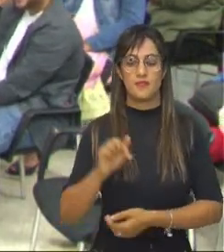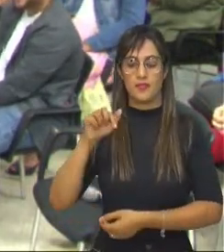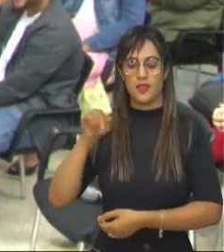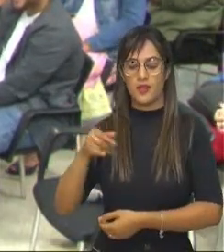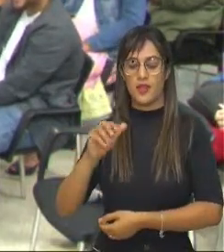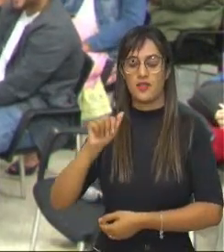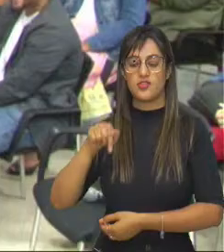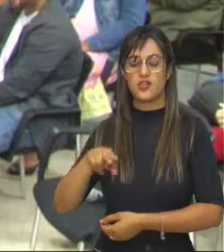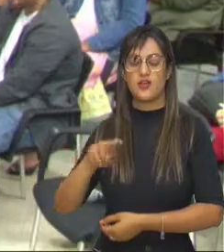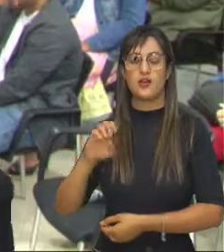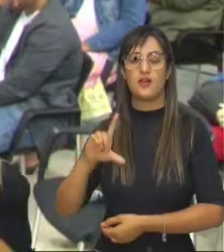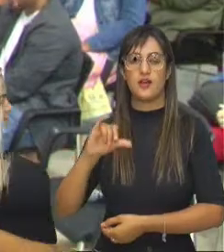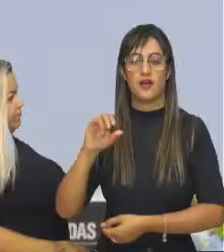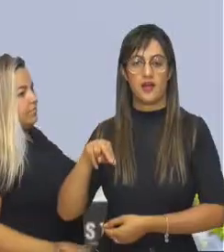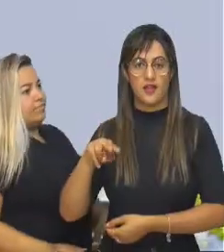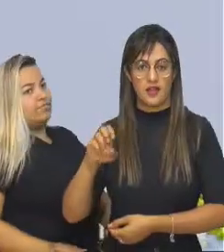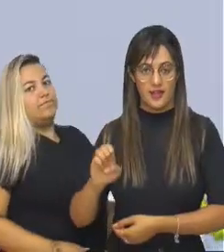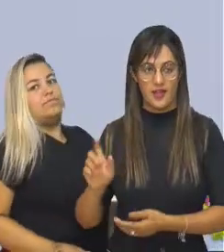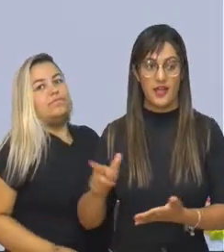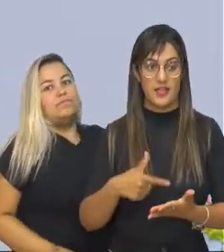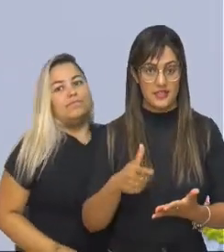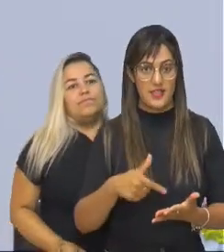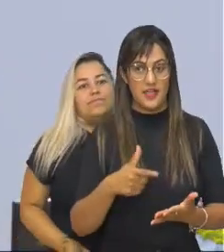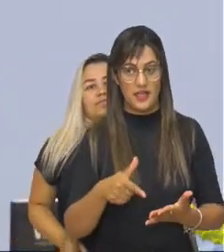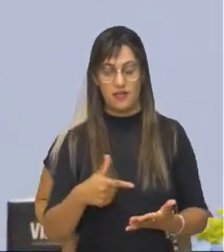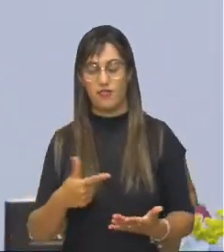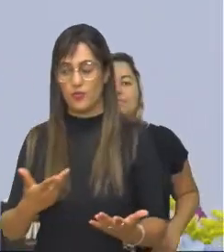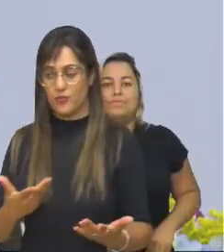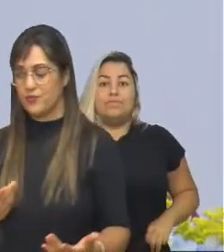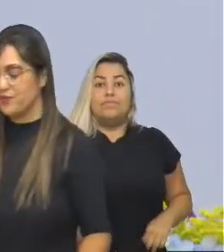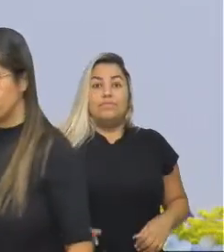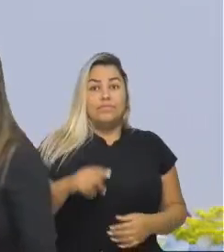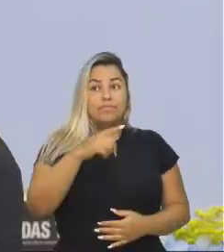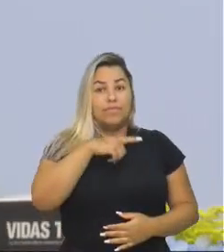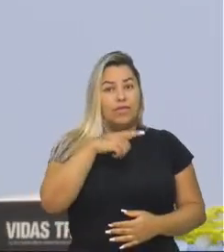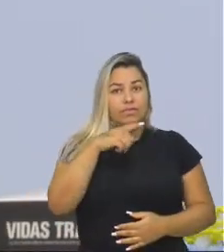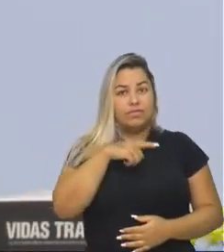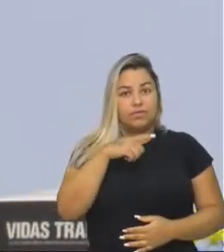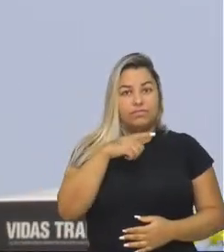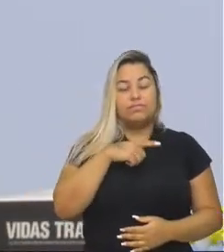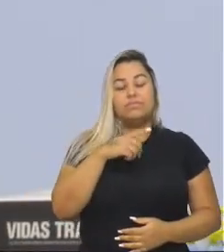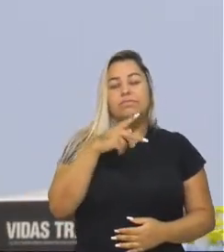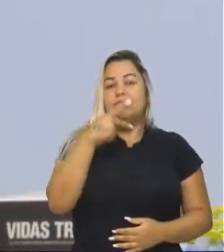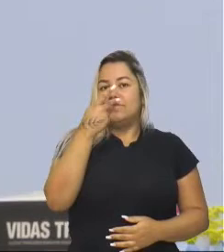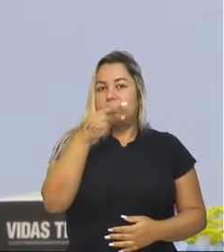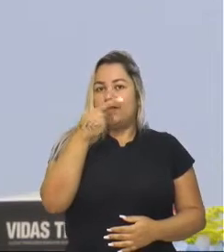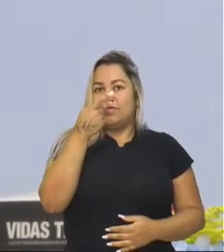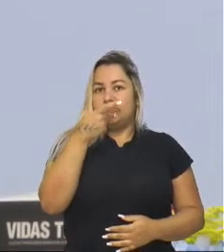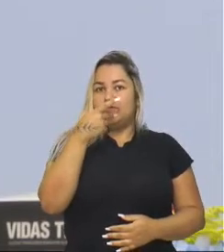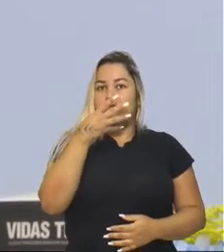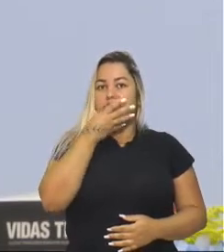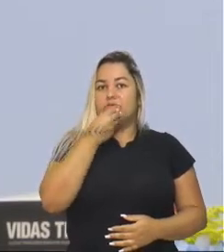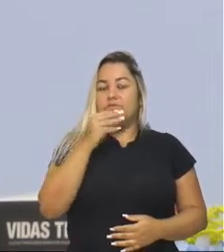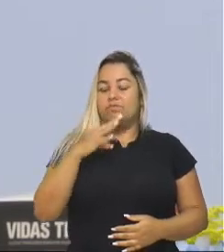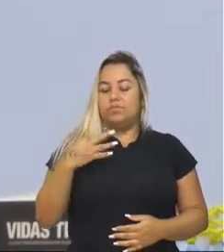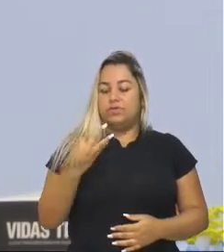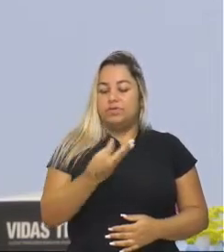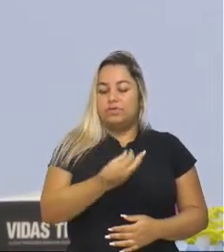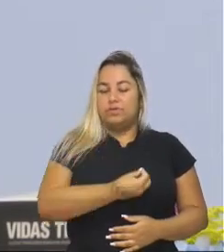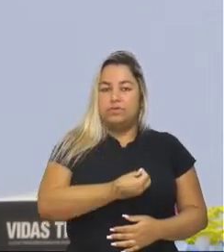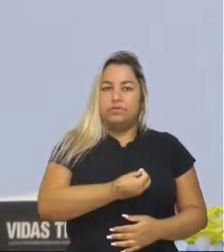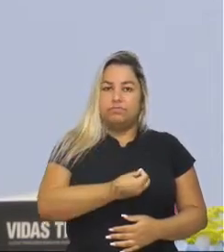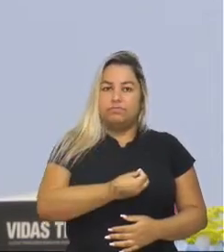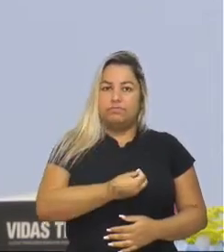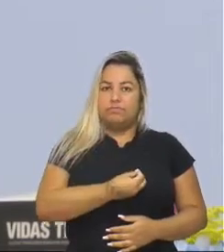Jaqueline, esse livro do transfeminismo tem que ter... tem que falar dos homens trans. Os homens trans também tem que falar de